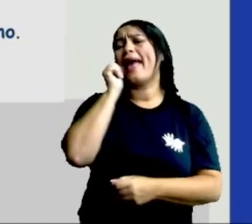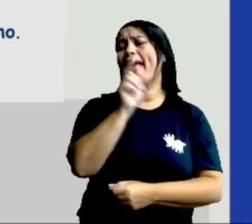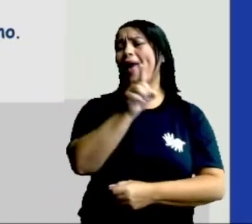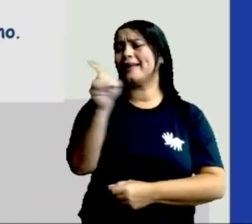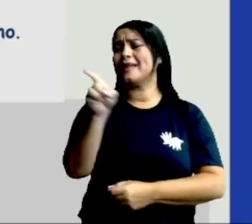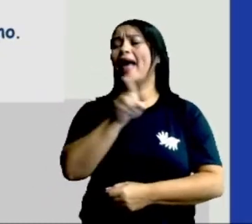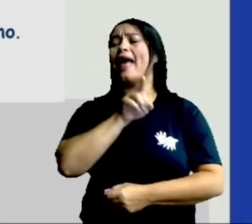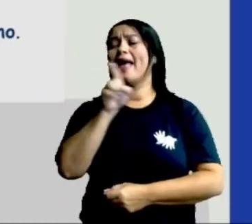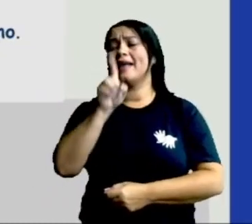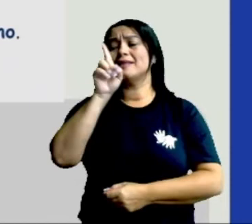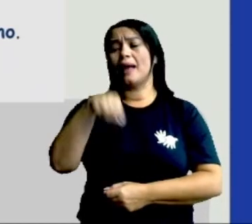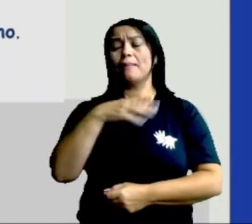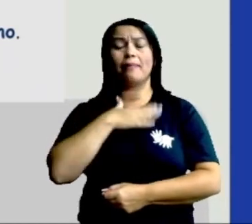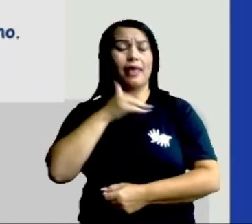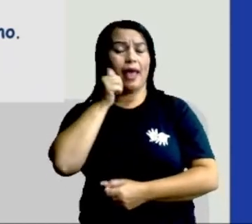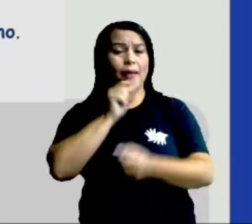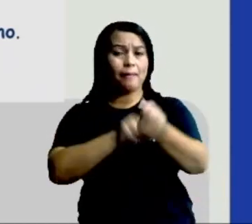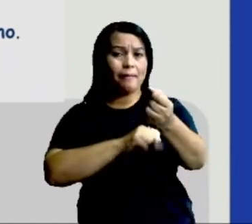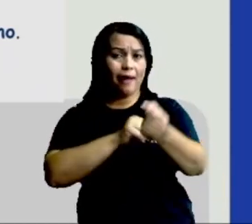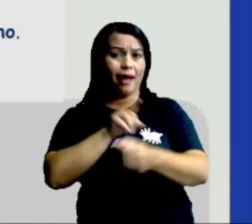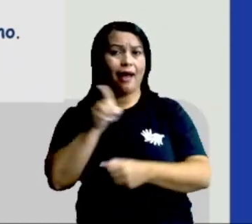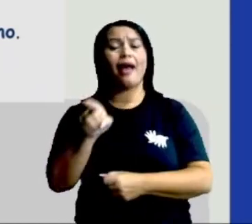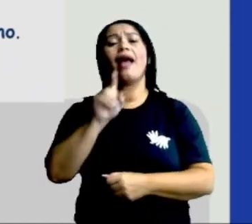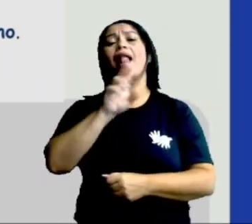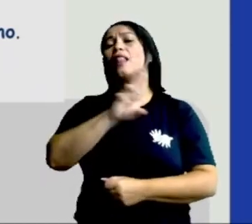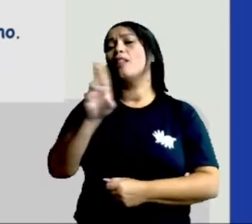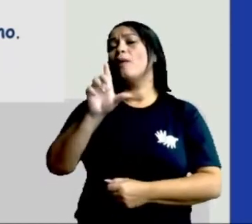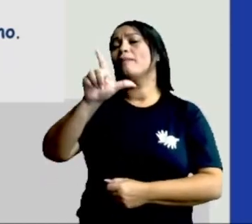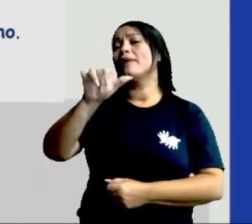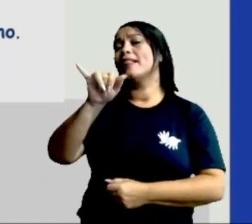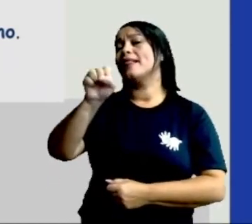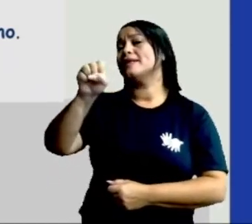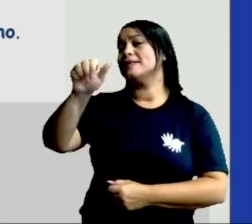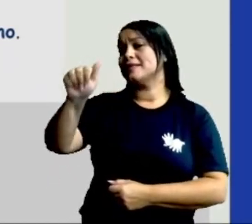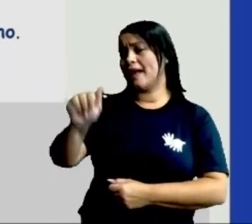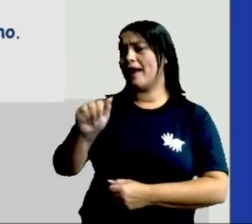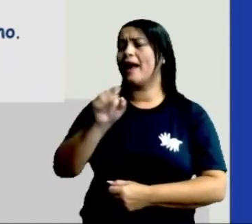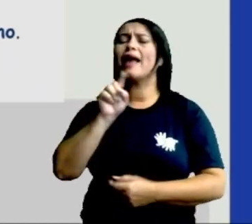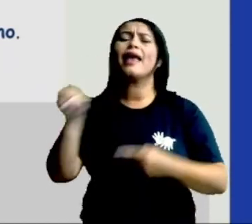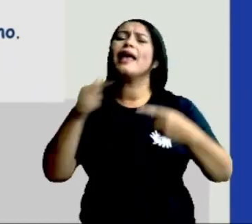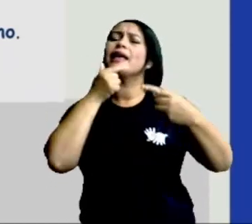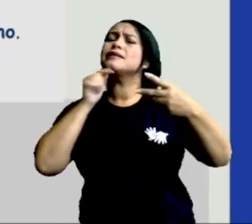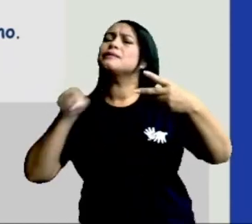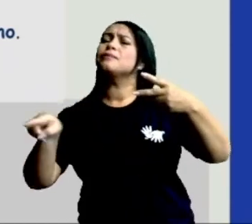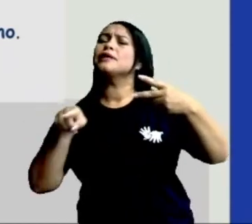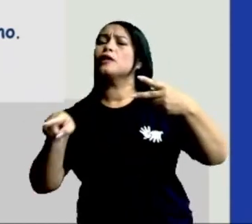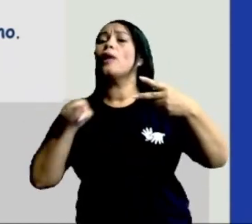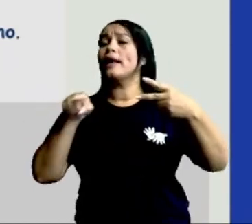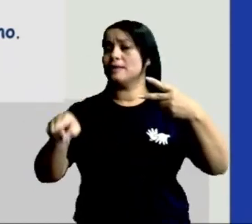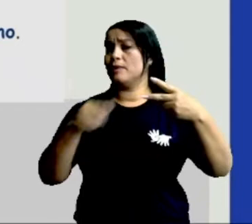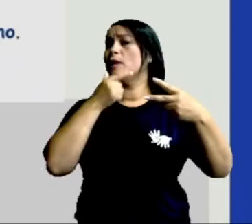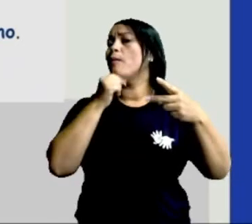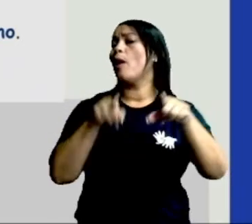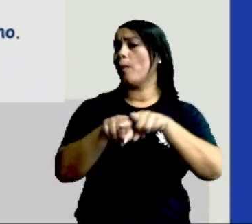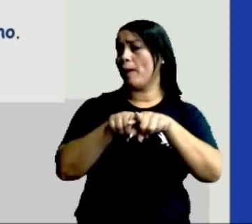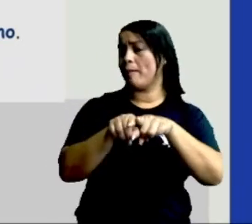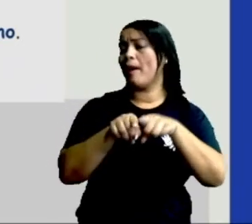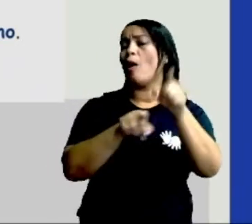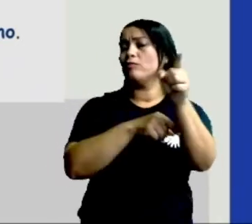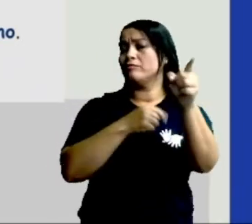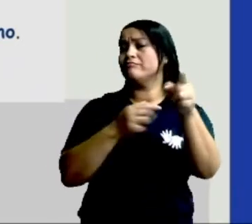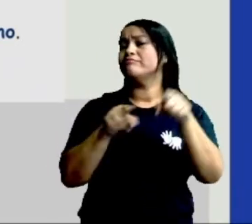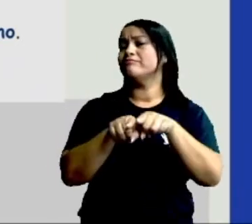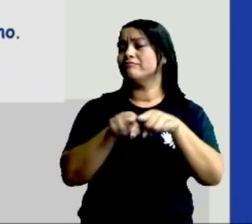esta? Esta es mi hermana, ella se llama Lisa. ¿Quién es este? Este es